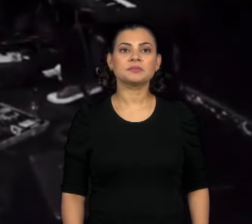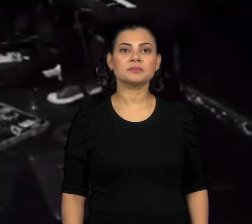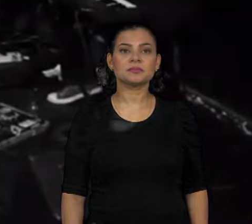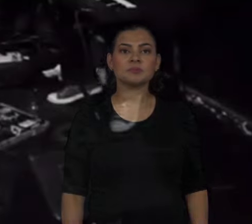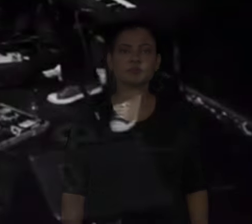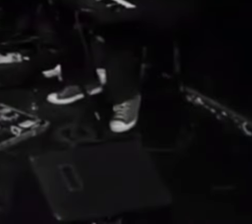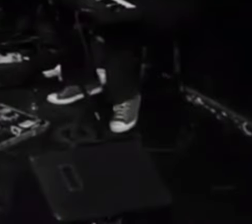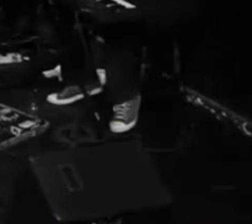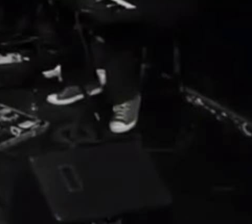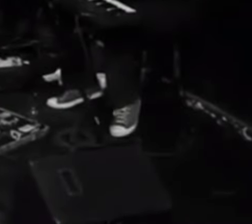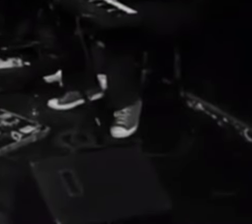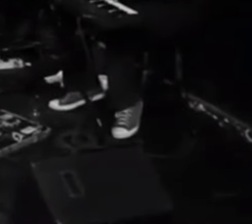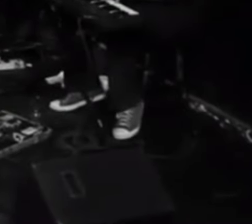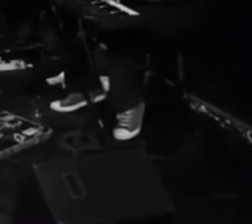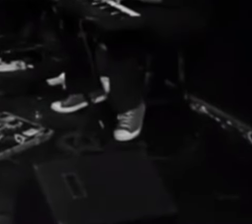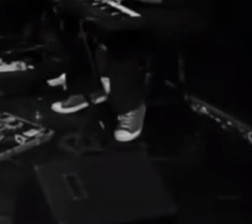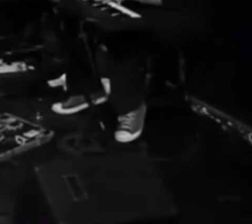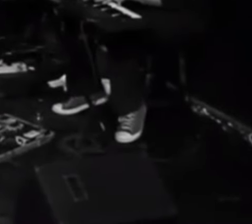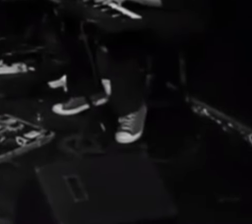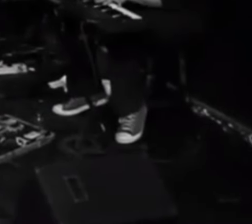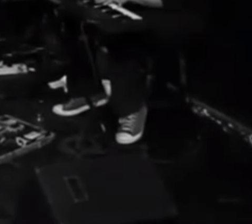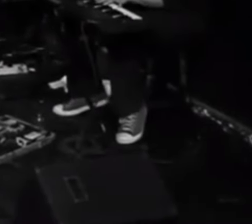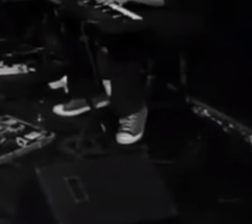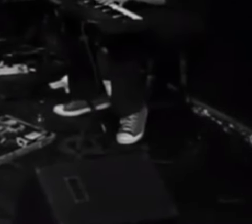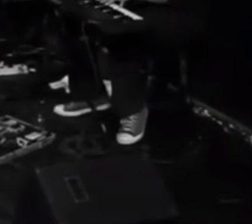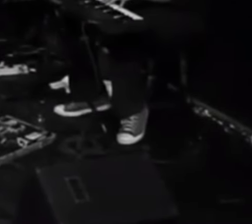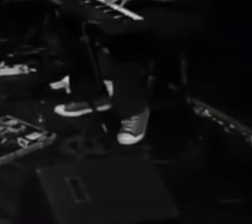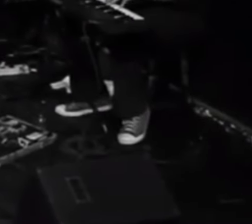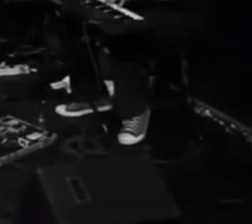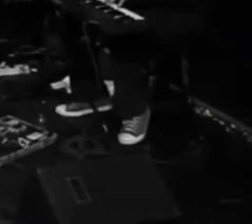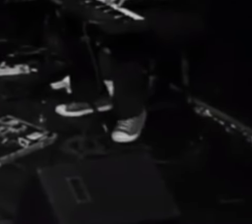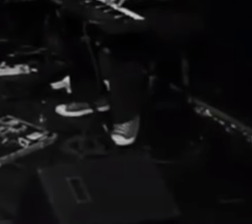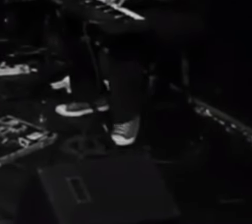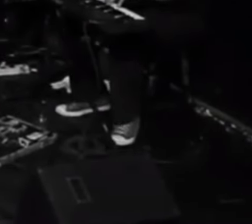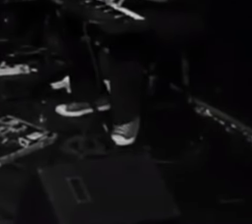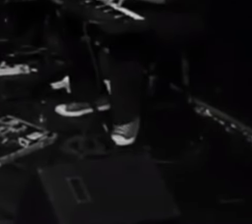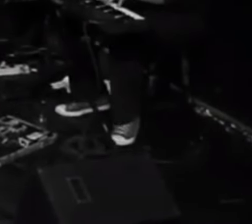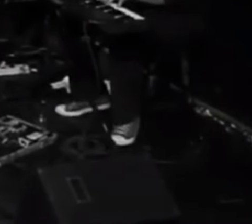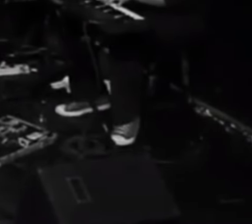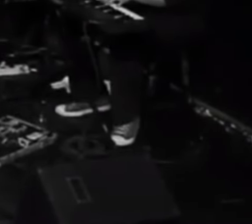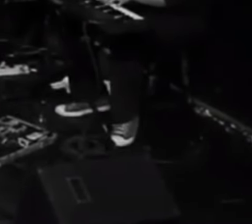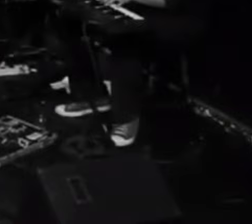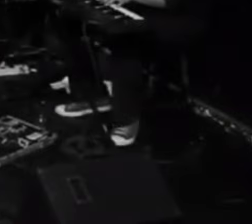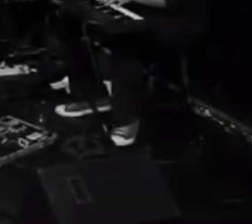Nossa vida não vale, não vale, não vale o amor de uma mulher.